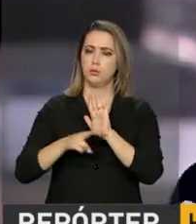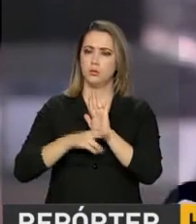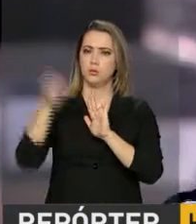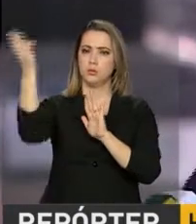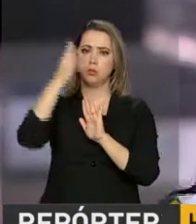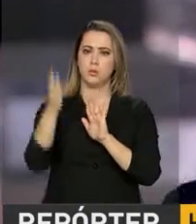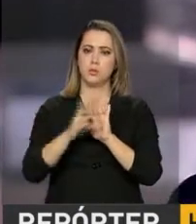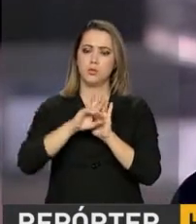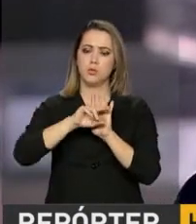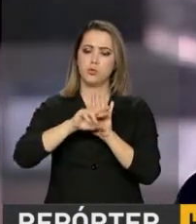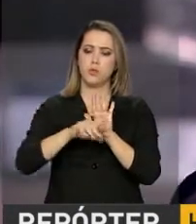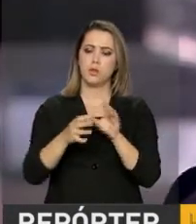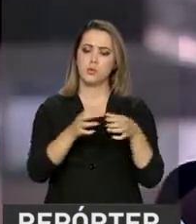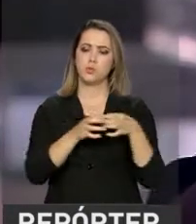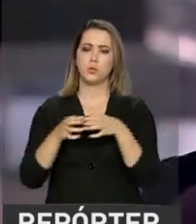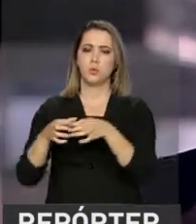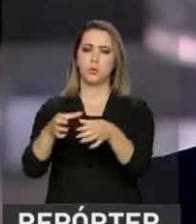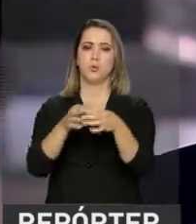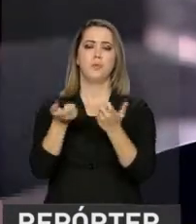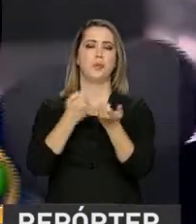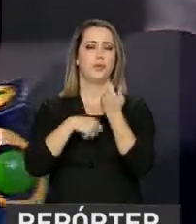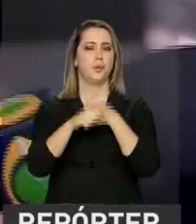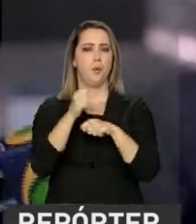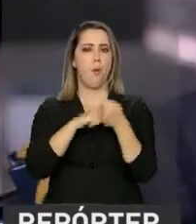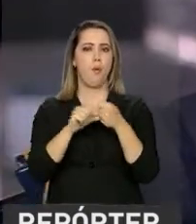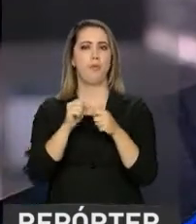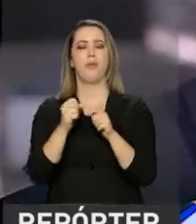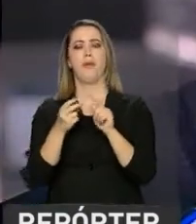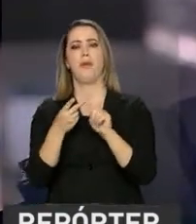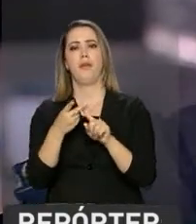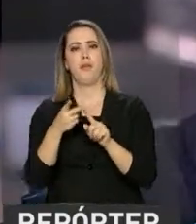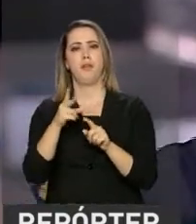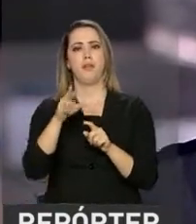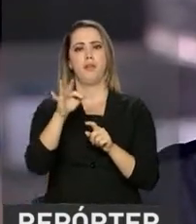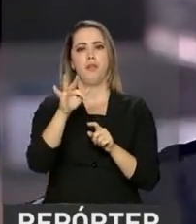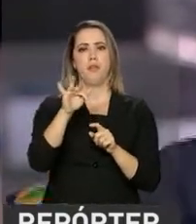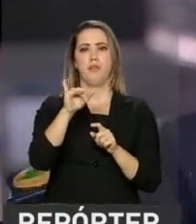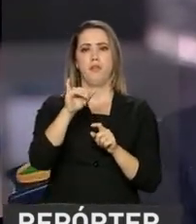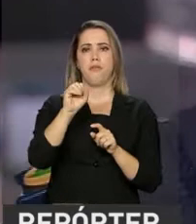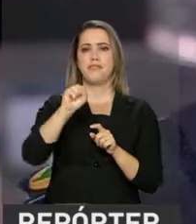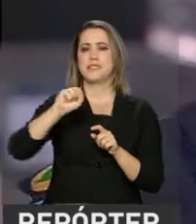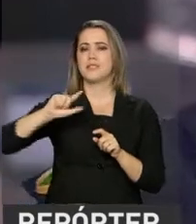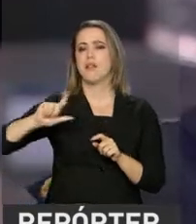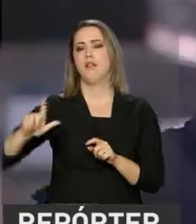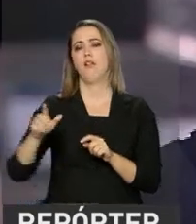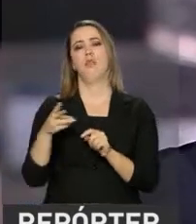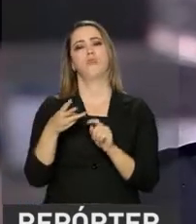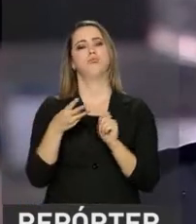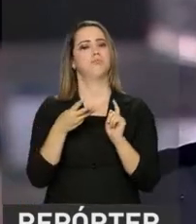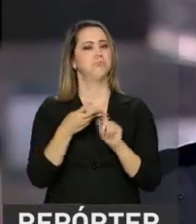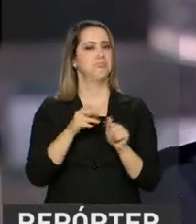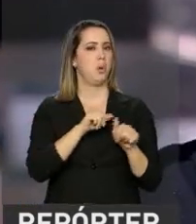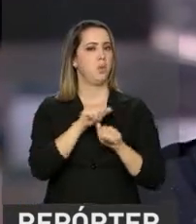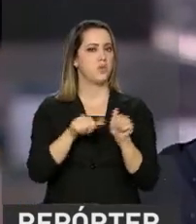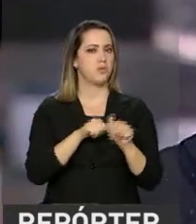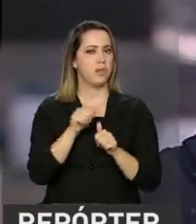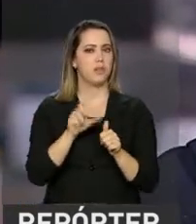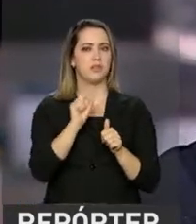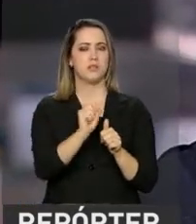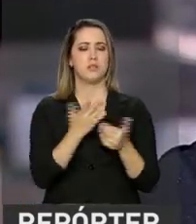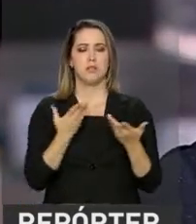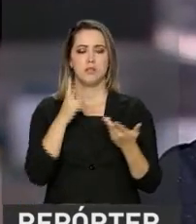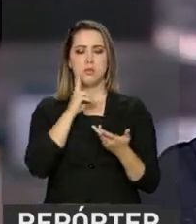diversas áreas, seja na área macroeconômica, fiscal, seja também na área microeconômica, todas as modificações